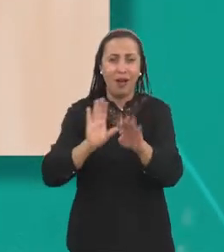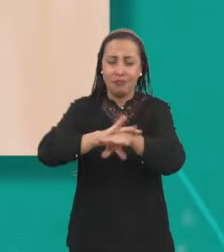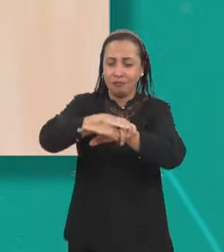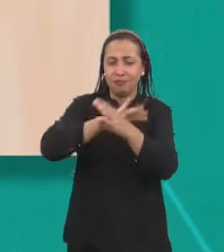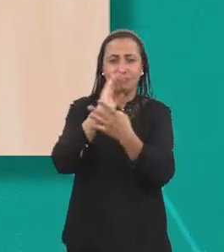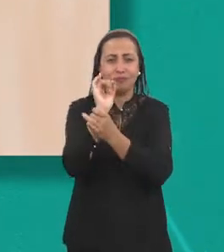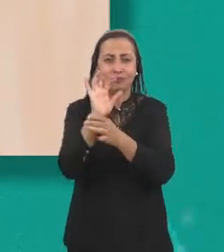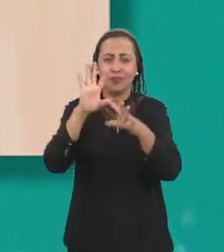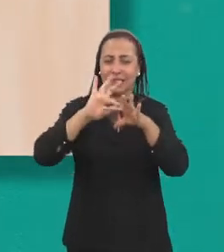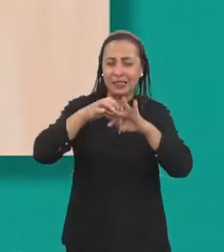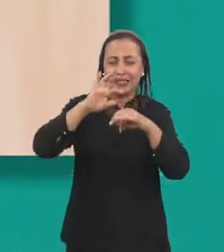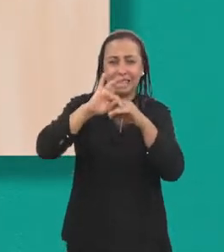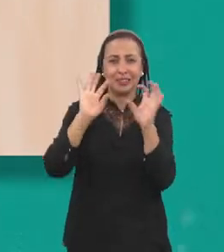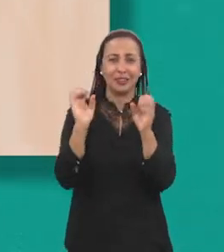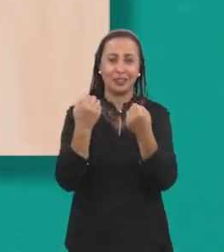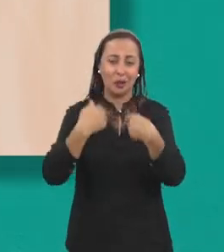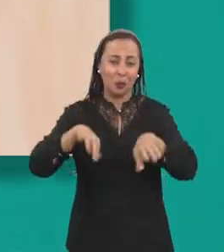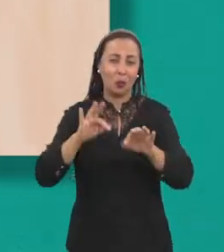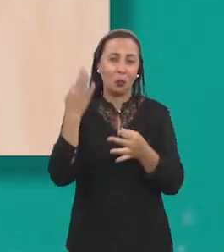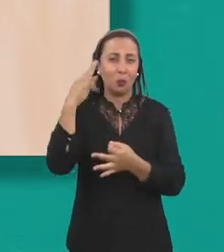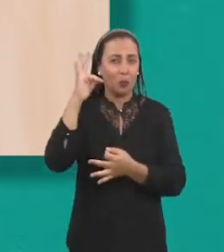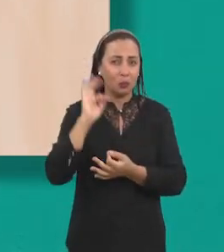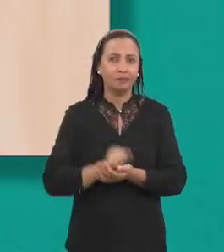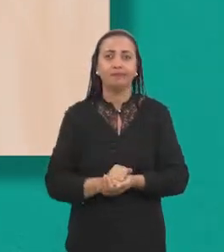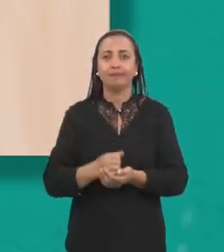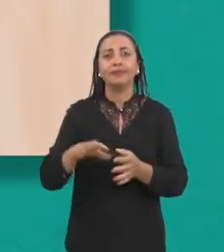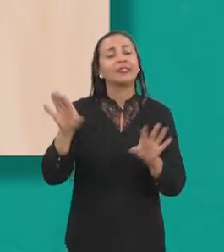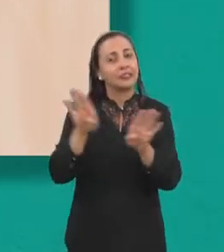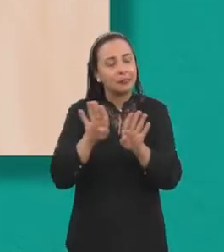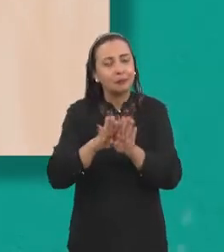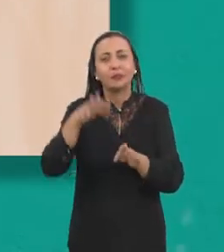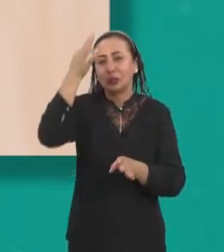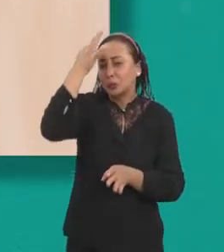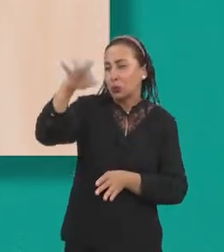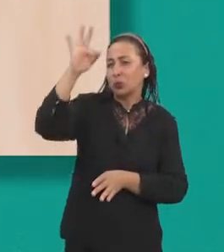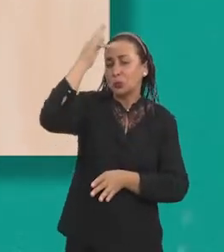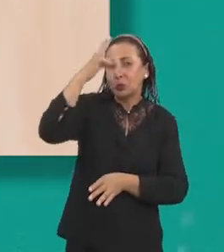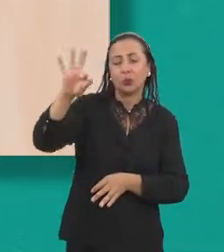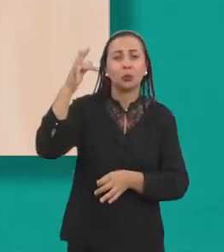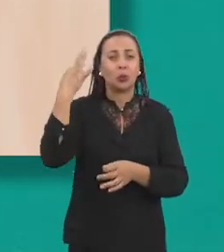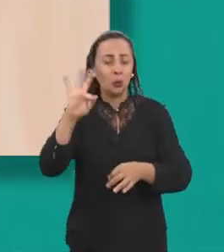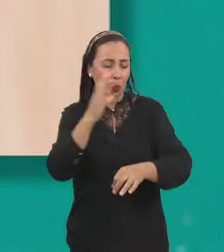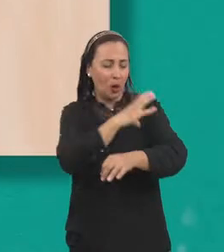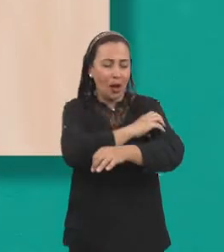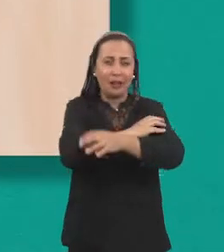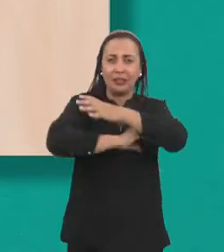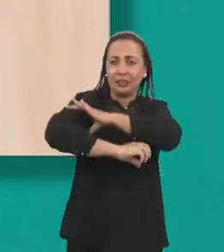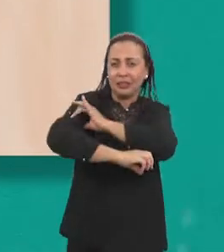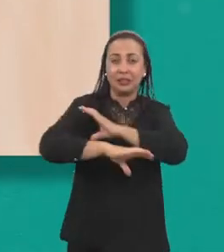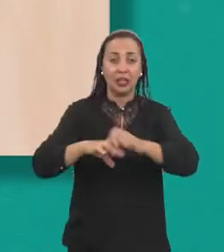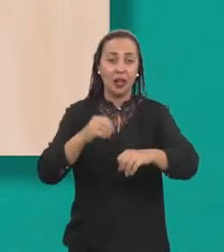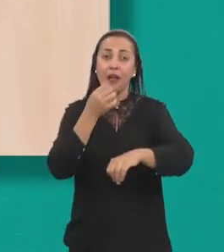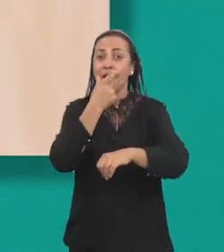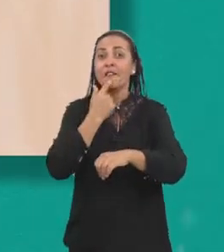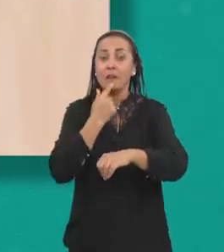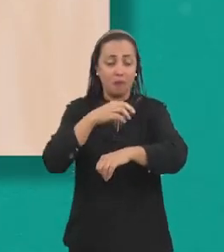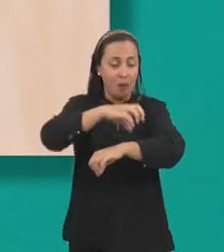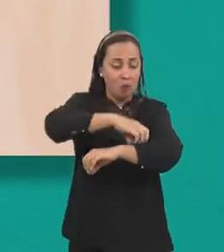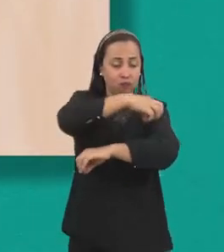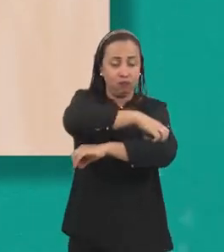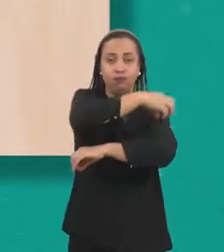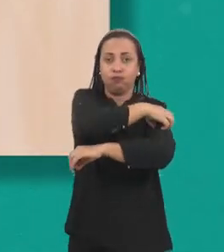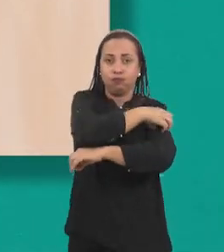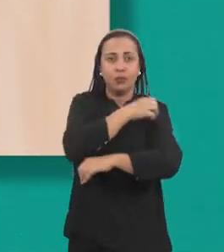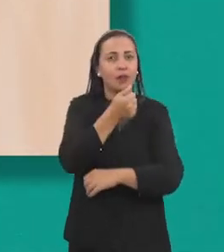dedos, tornozelos e pulsos, e ainda dor de cabeça, dores nos músculos e manchas vermelhas na pele. Ainda não